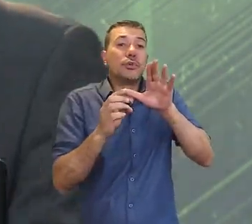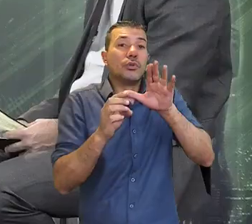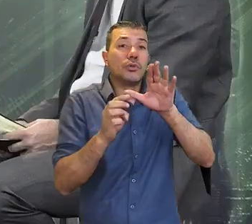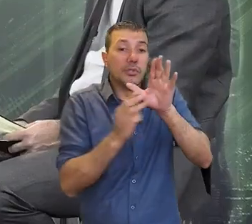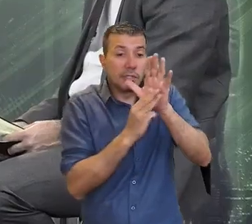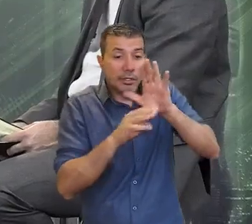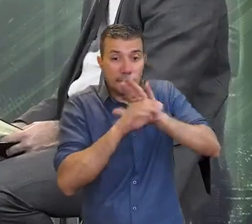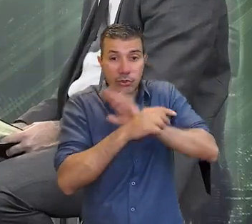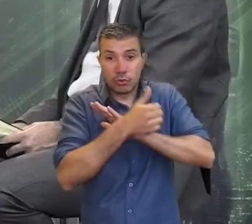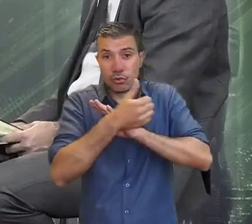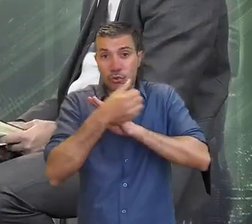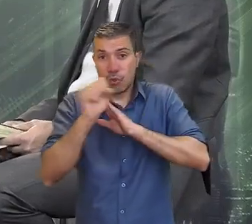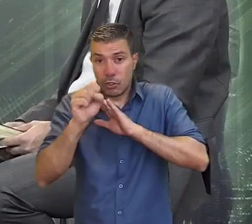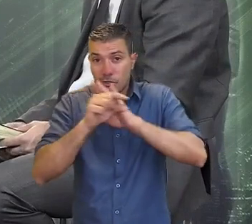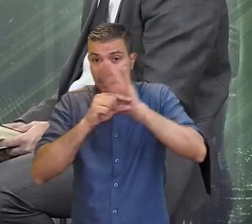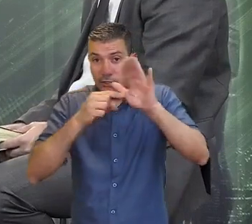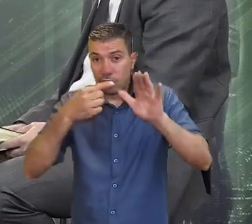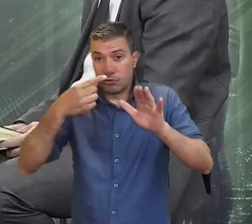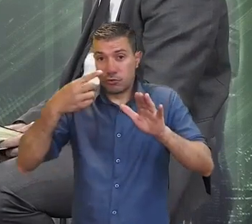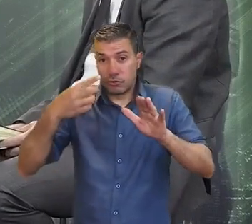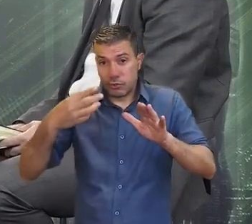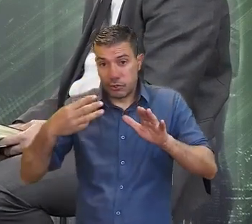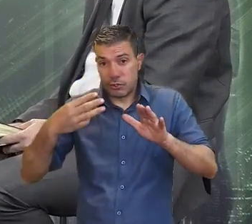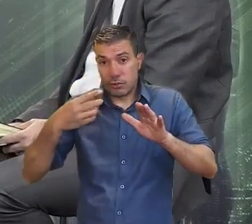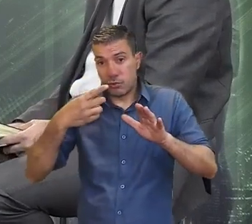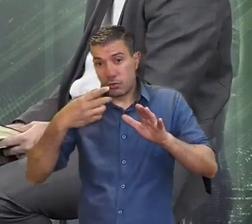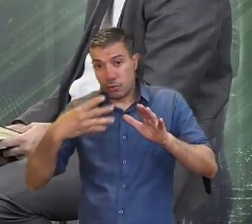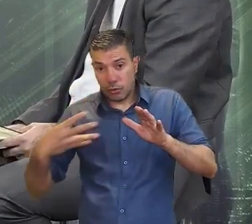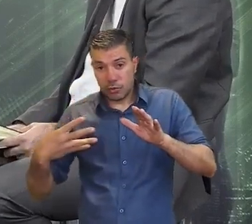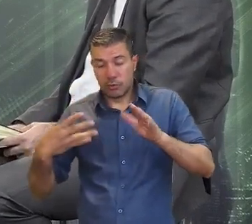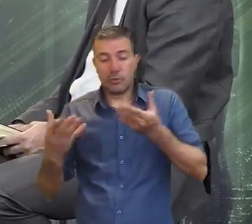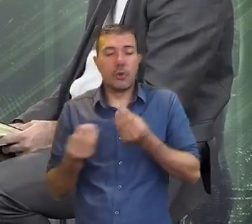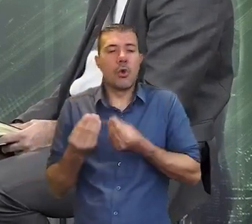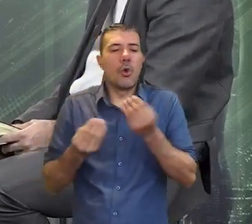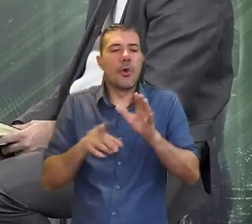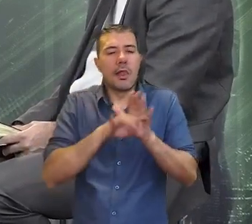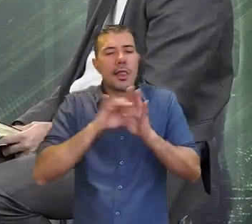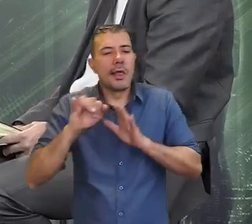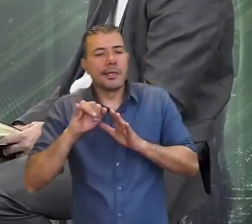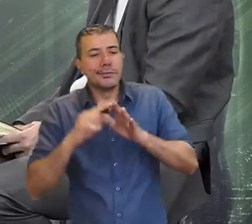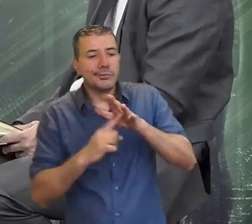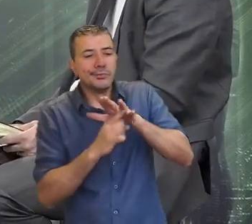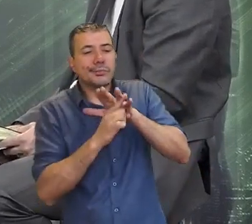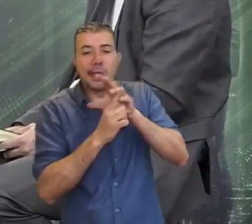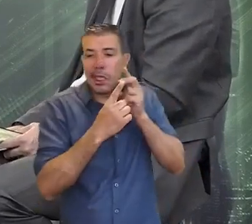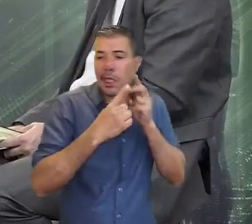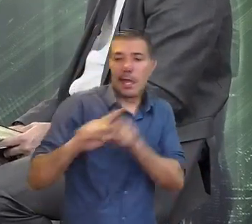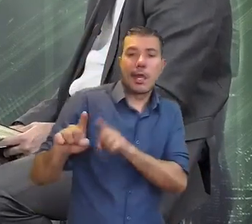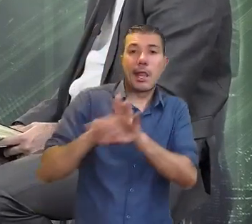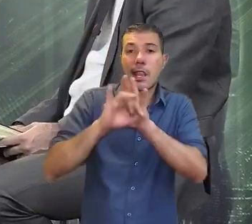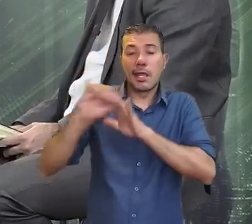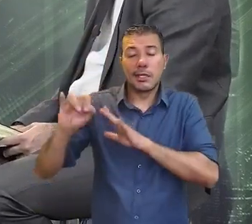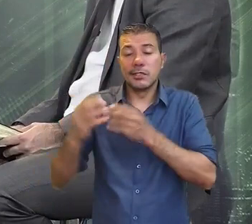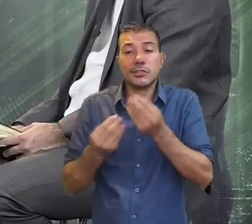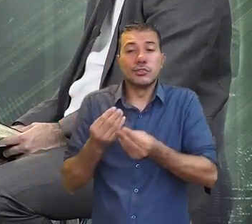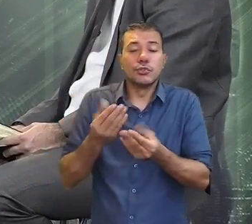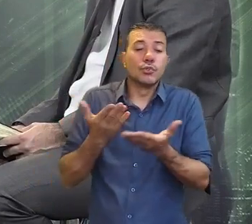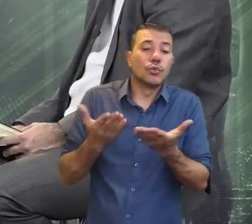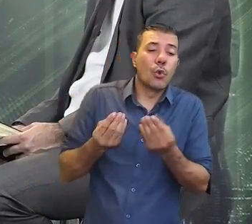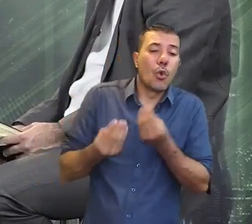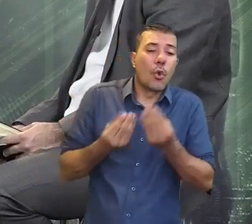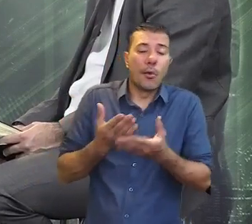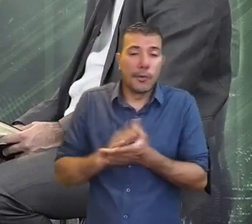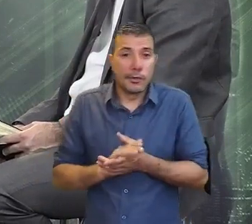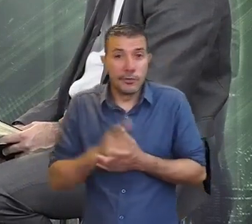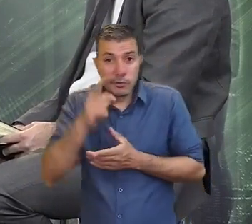13 e 14, o chifre pequeno atacaria o povo de Deus e a sua lei? O senhor pode nos ajudar com essa pergunta? Sim, eu vou ler aqui para